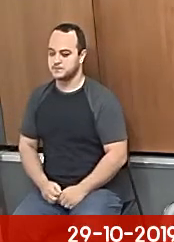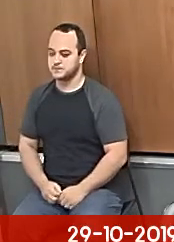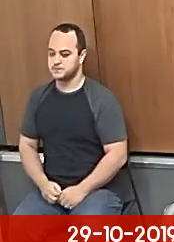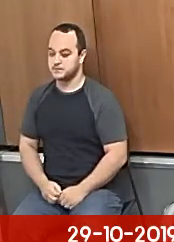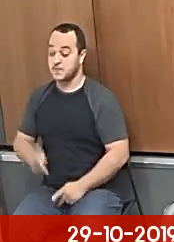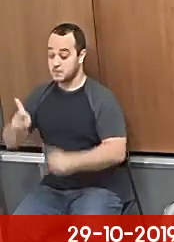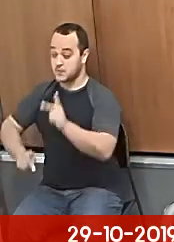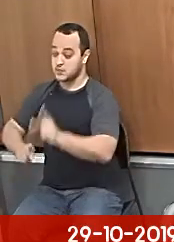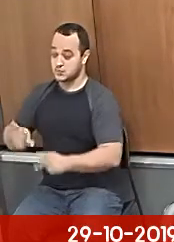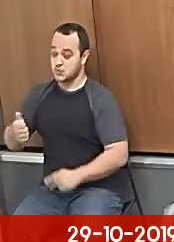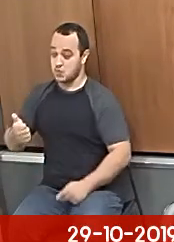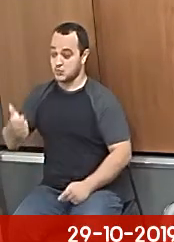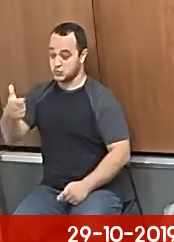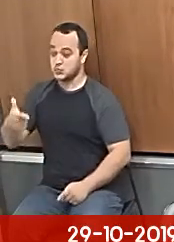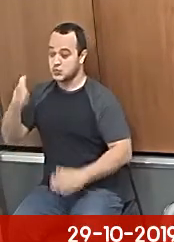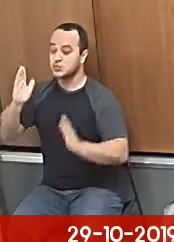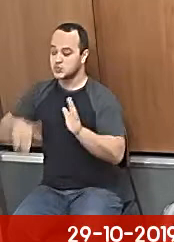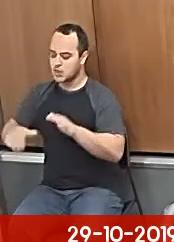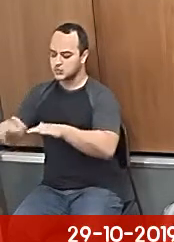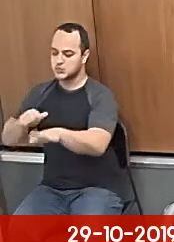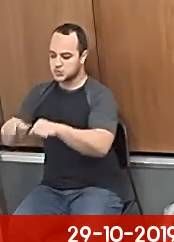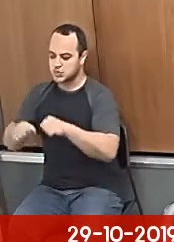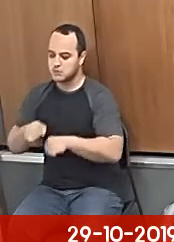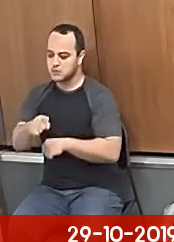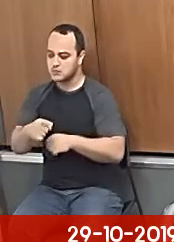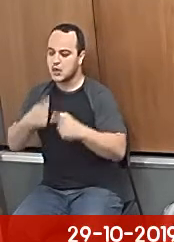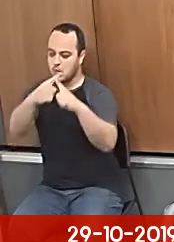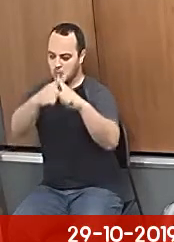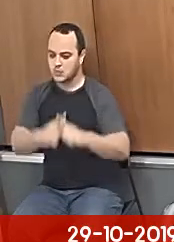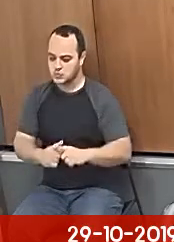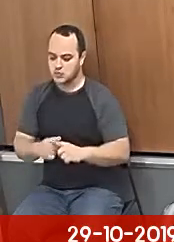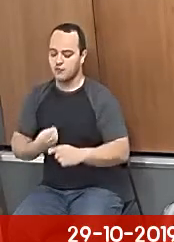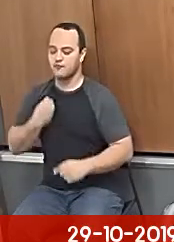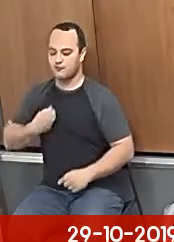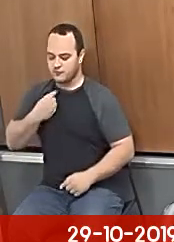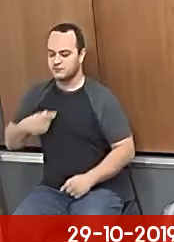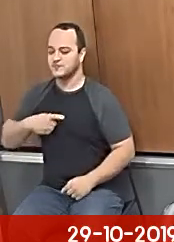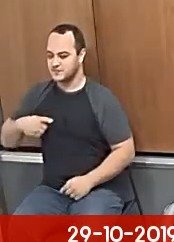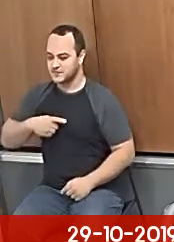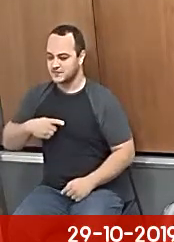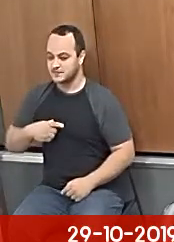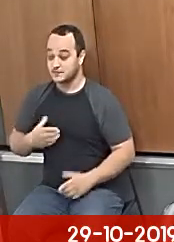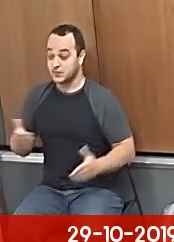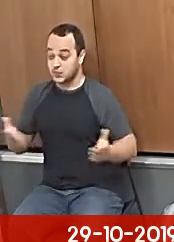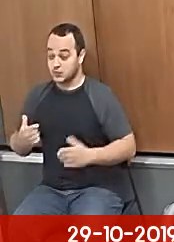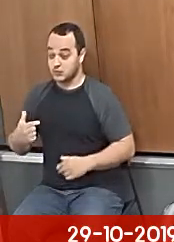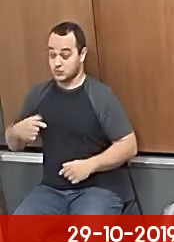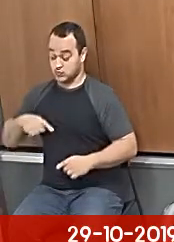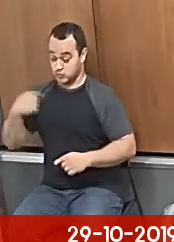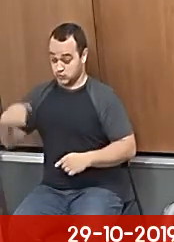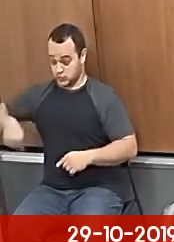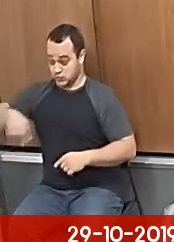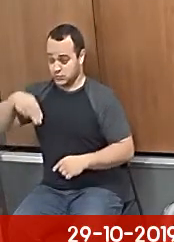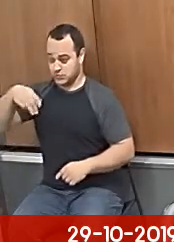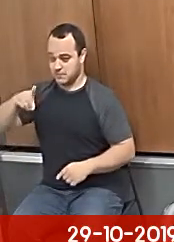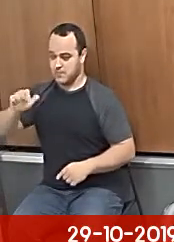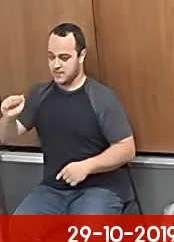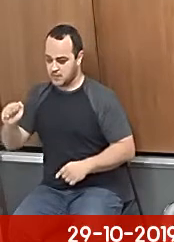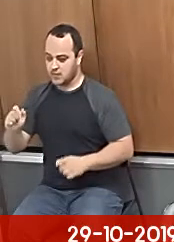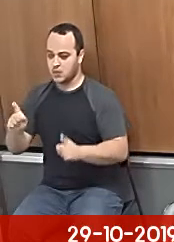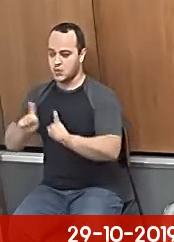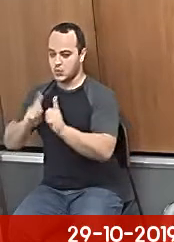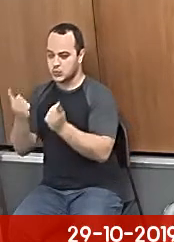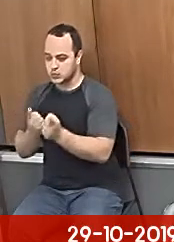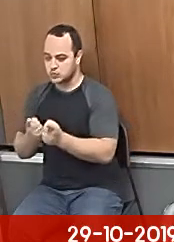12 participaram de competições. Hoje nós temos fazendo parte do nosso time atual Tadeu, Ronan, Rodney, Edivaldo, Carlos,